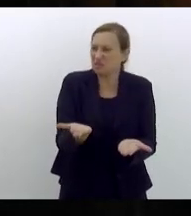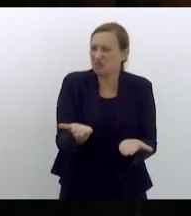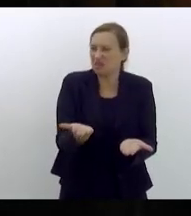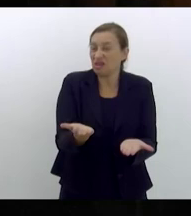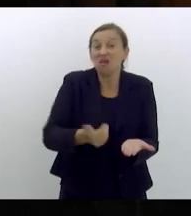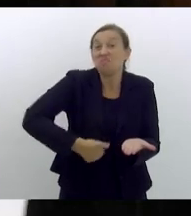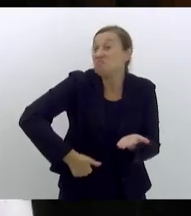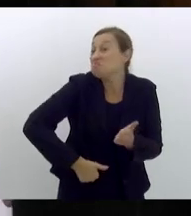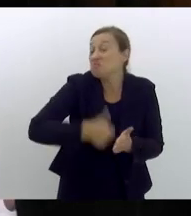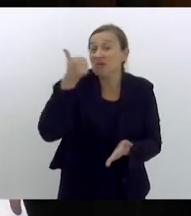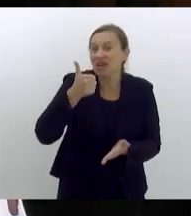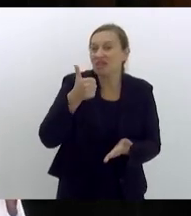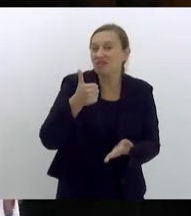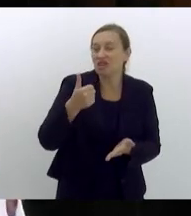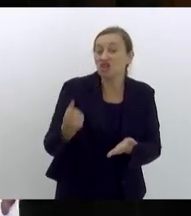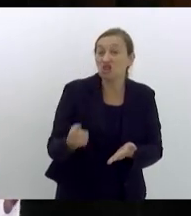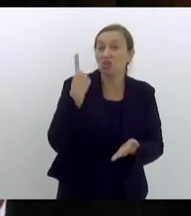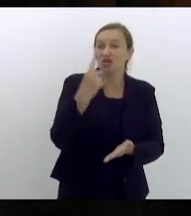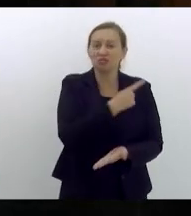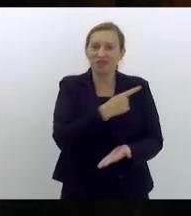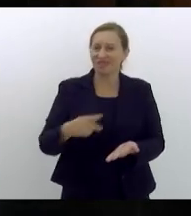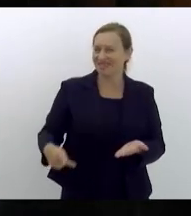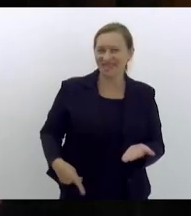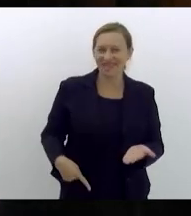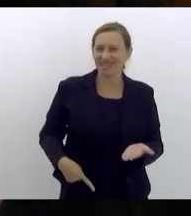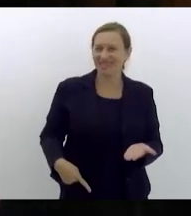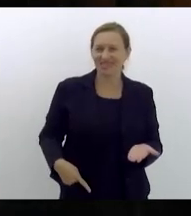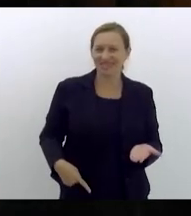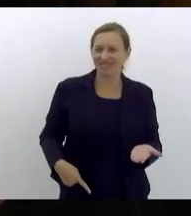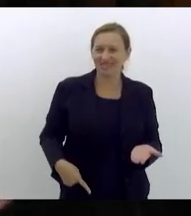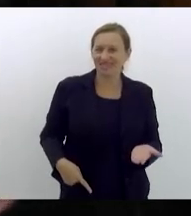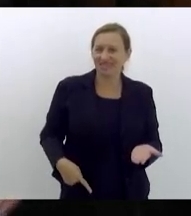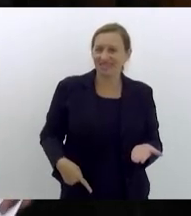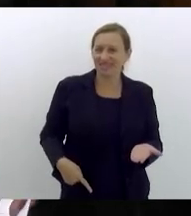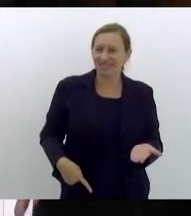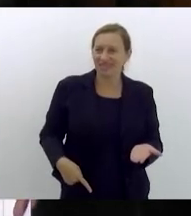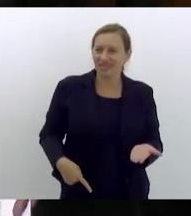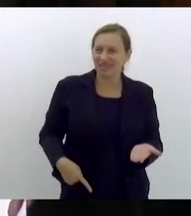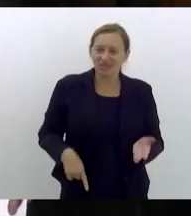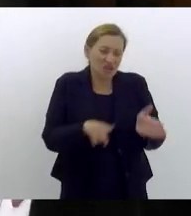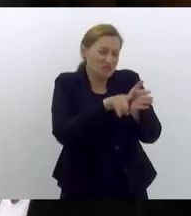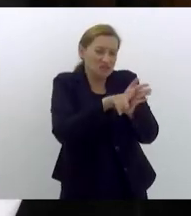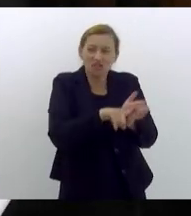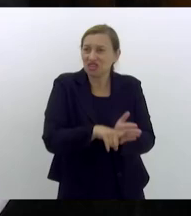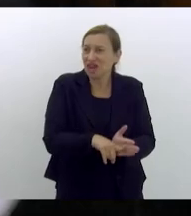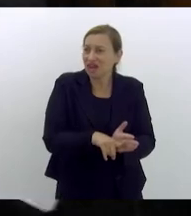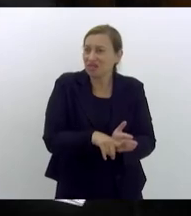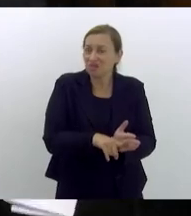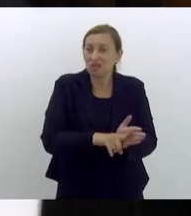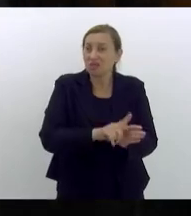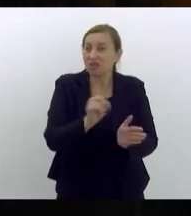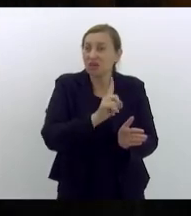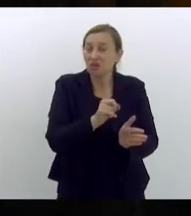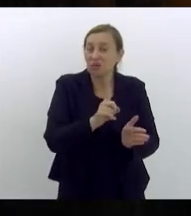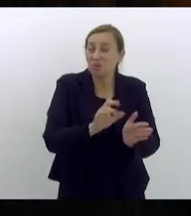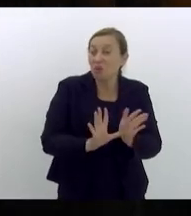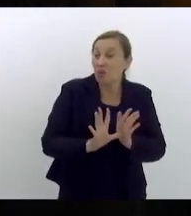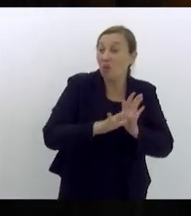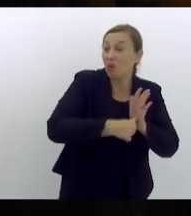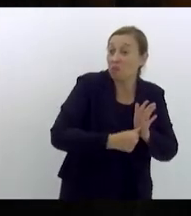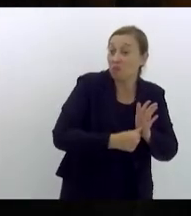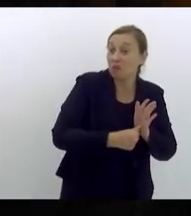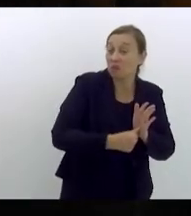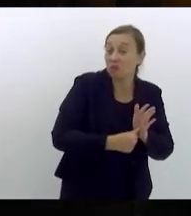primeira vez com ex-presidente é investigado não por ato de corrupção